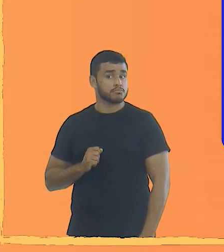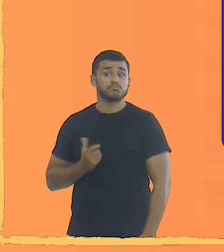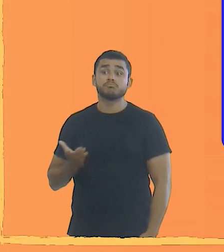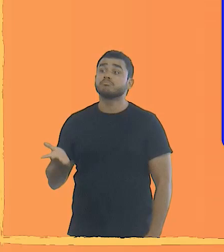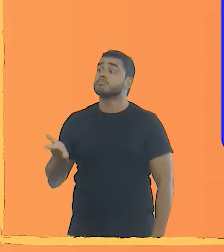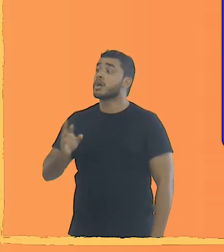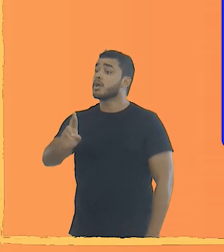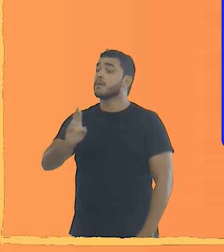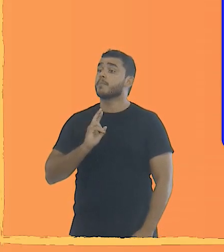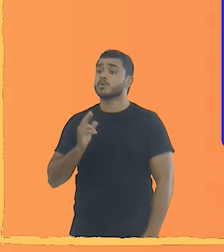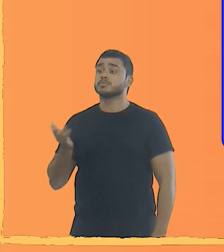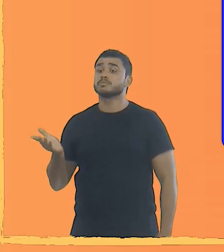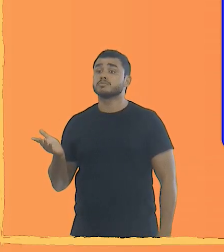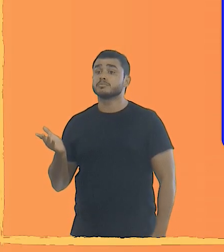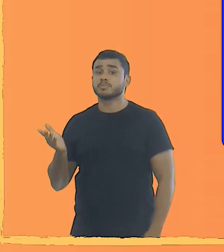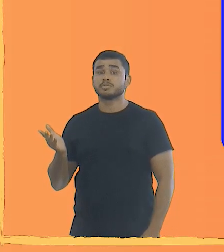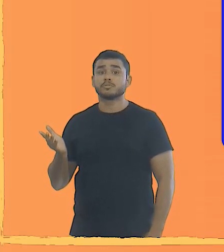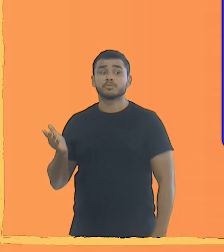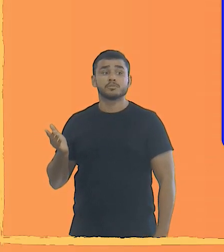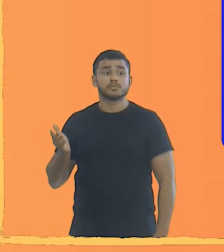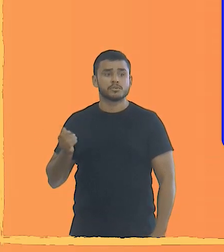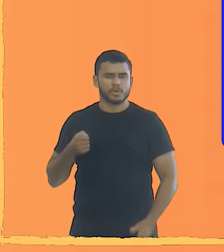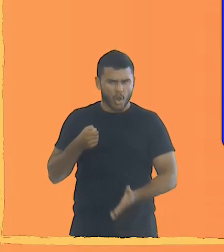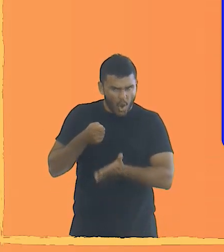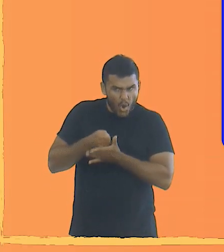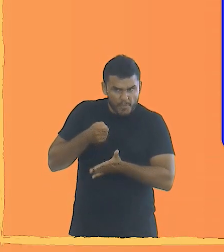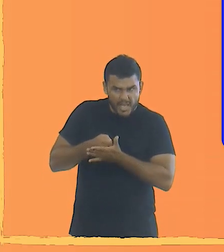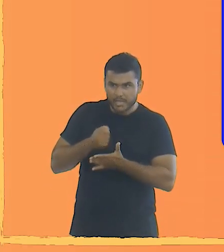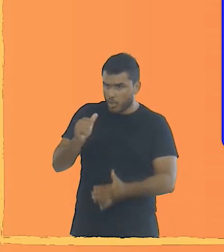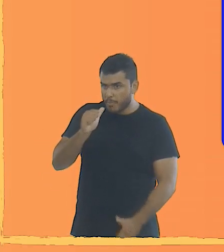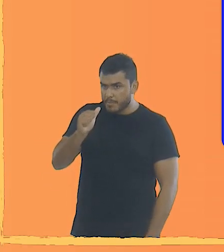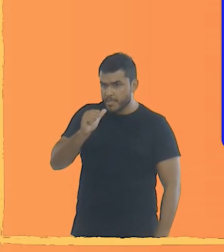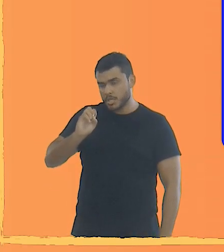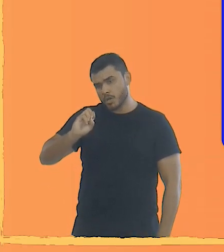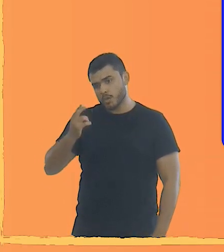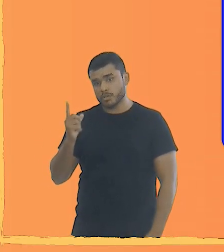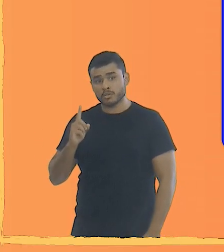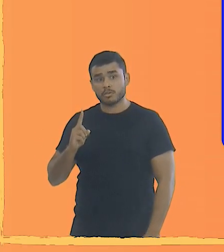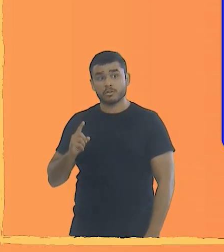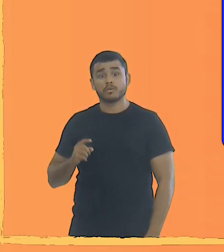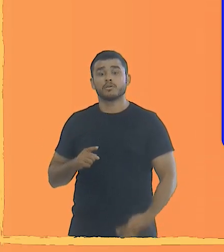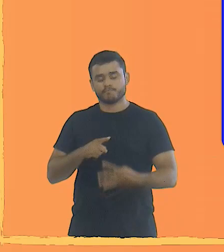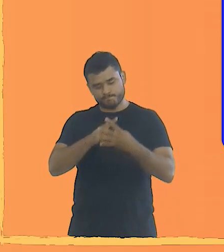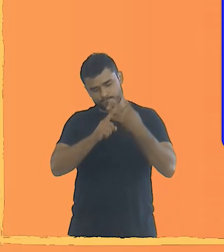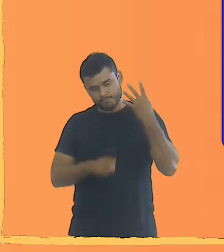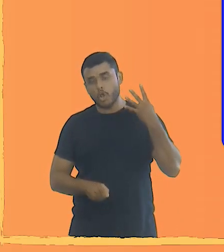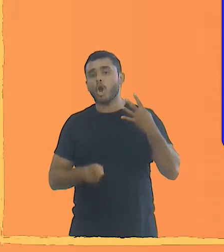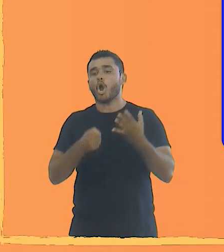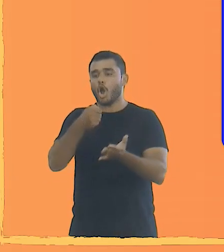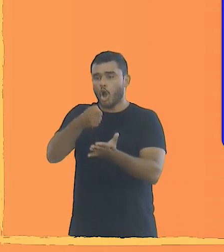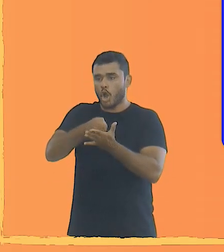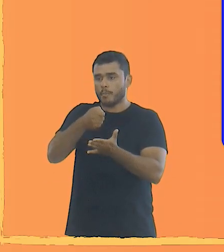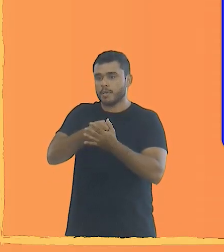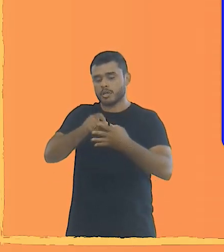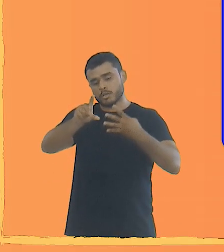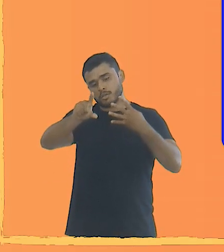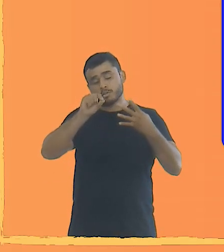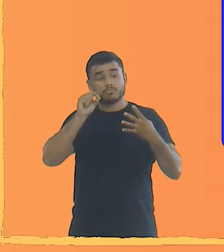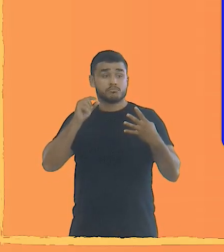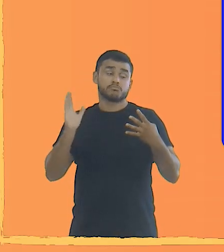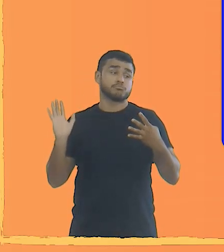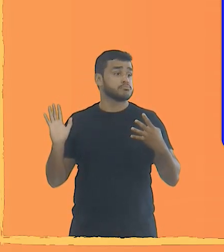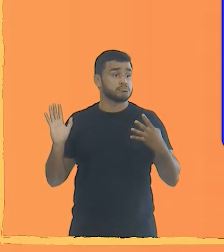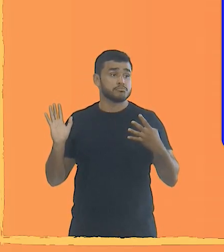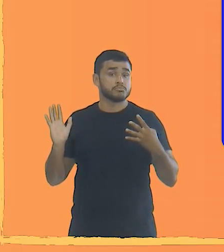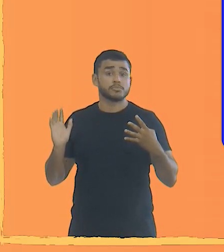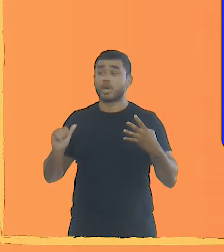Pode ou não pode? Eu posso não escolher bebida? Não posso, eu tenho que escolher bebida. Ah, mas por que tem que escolher bebida?